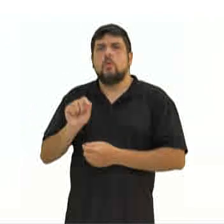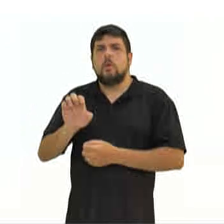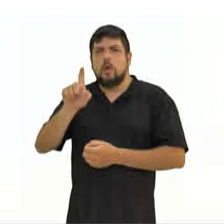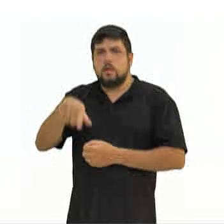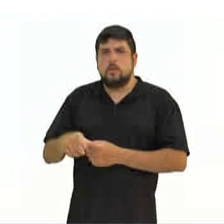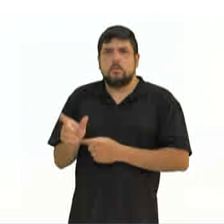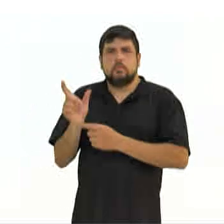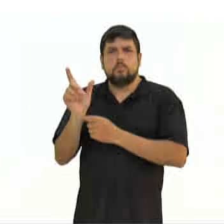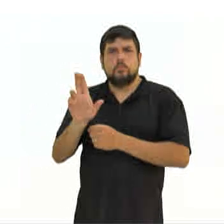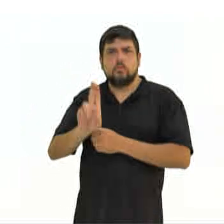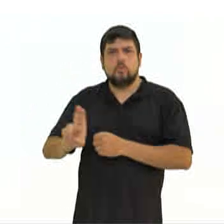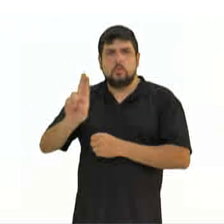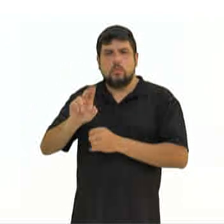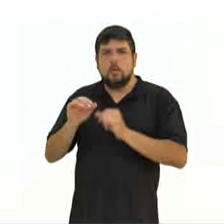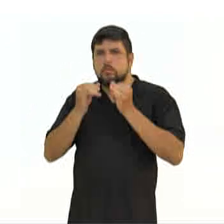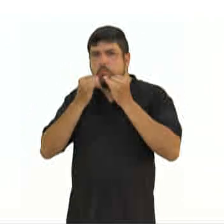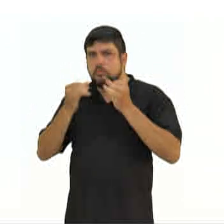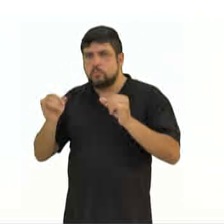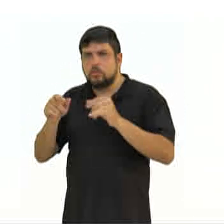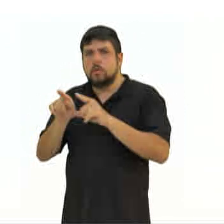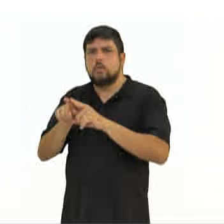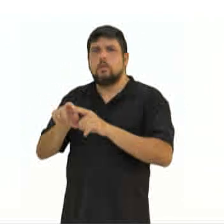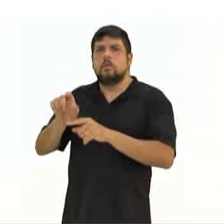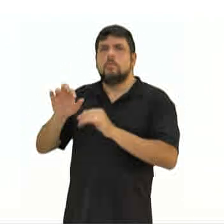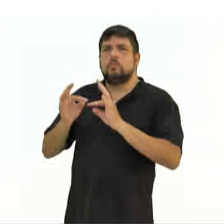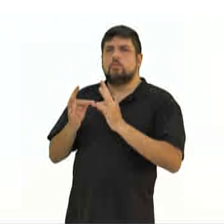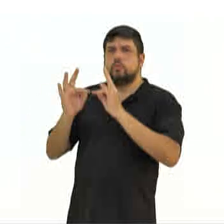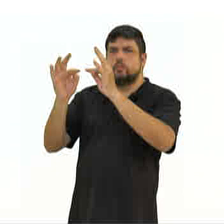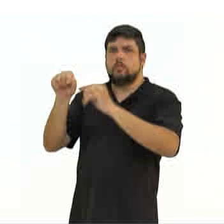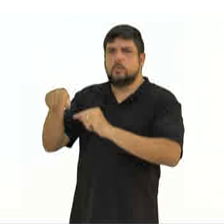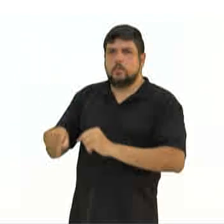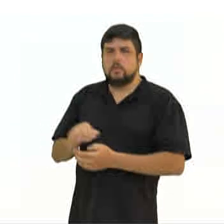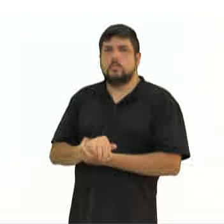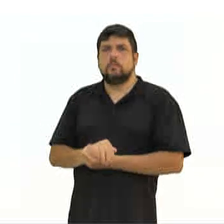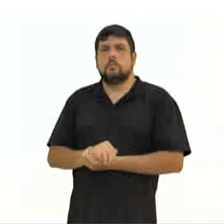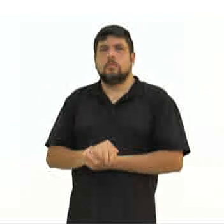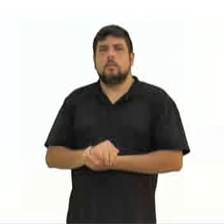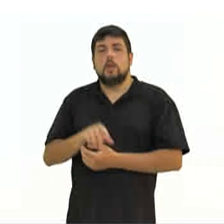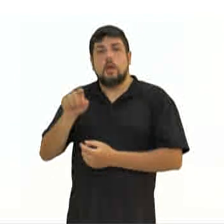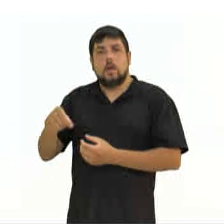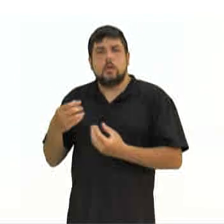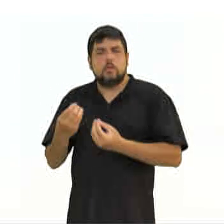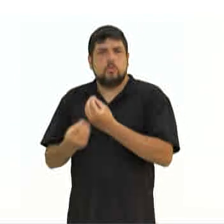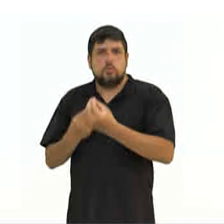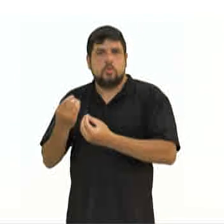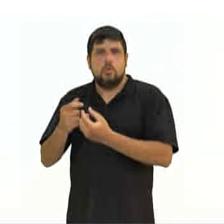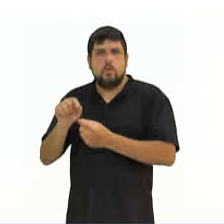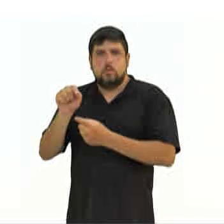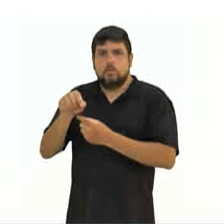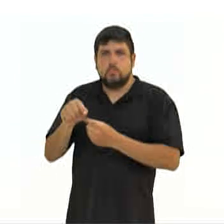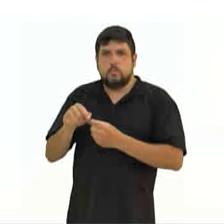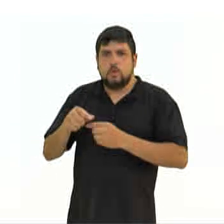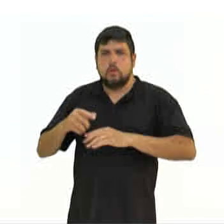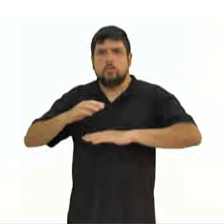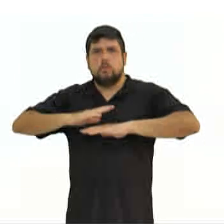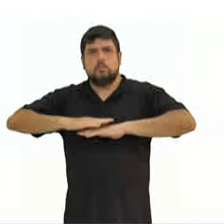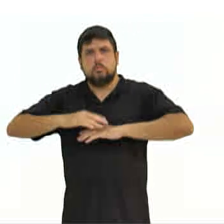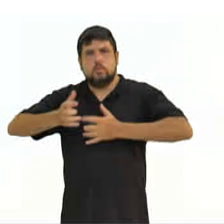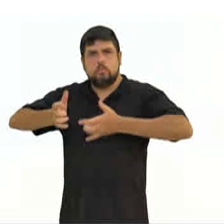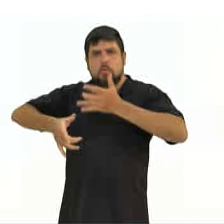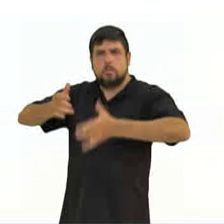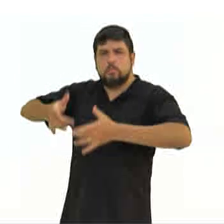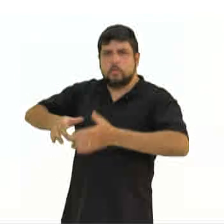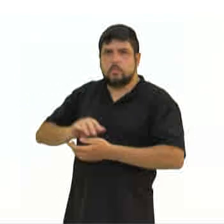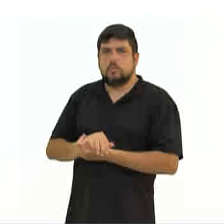um equipamento eletrônico e elétrico, suas partes e acessórios descartados pelo proprietário como resíduo ou lixo eletrônico.